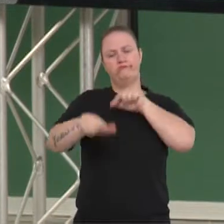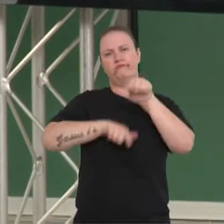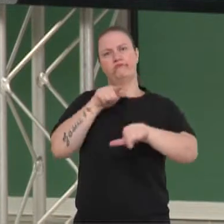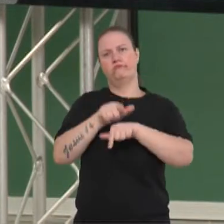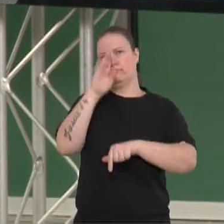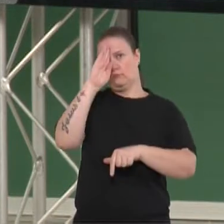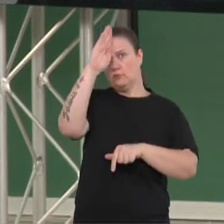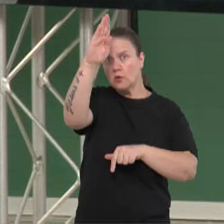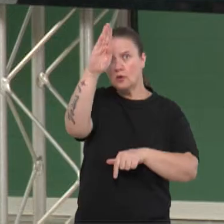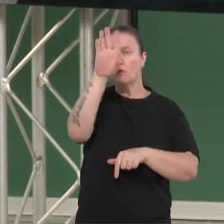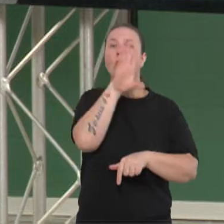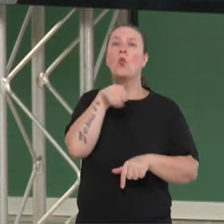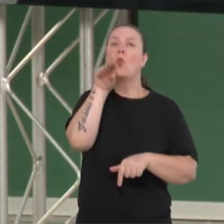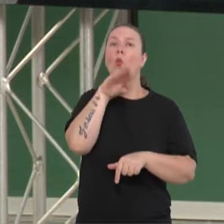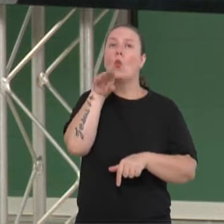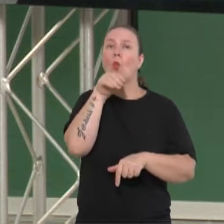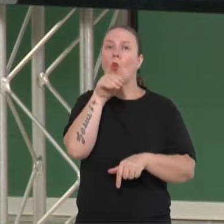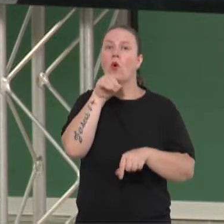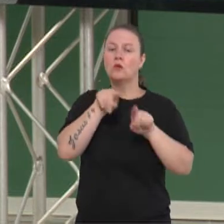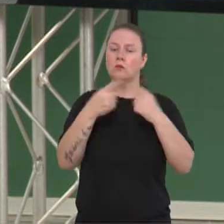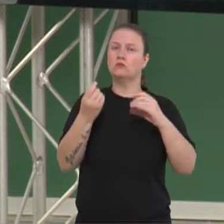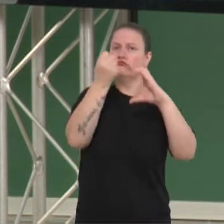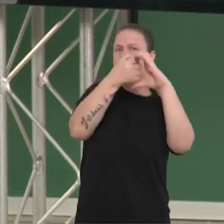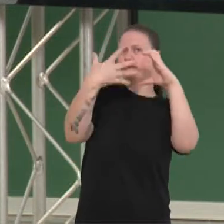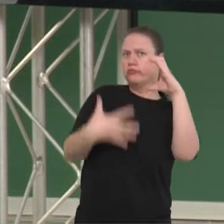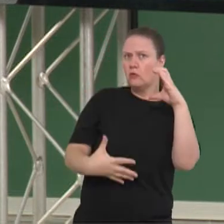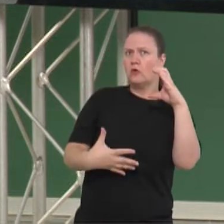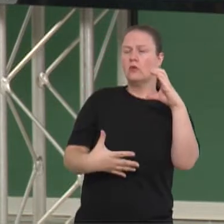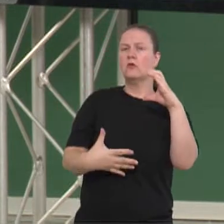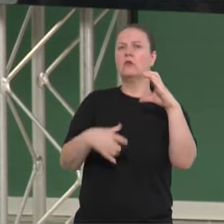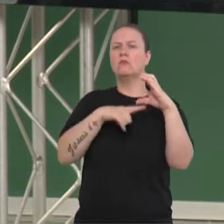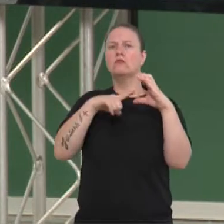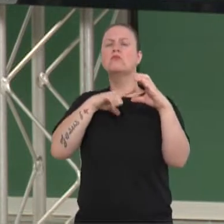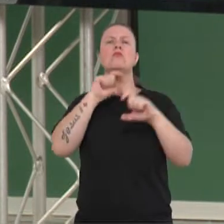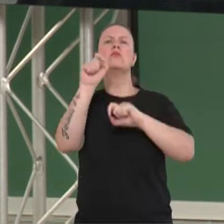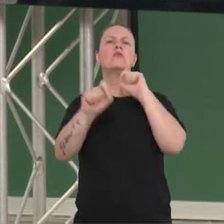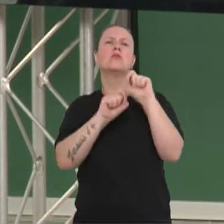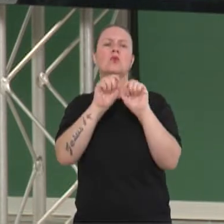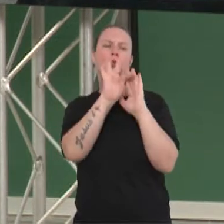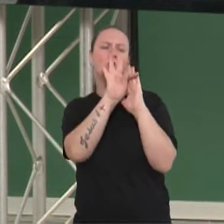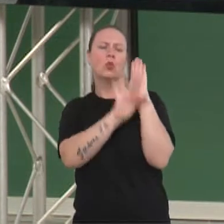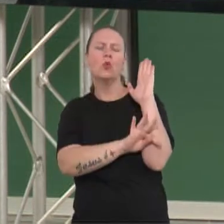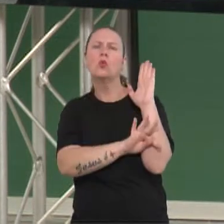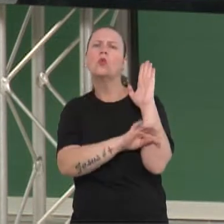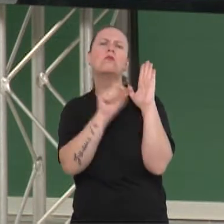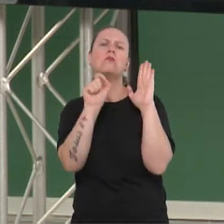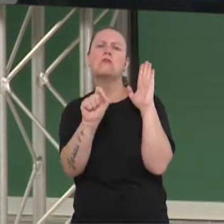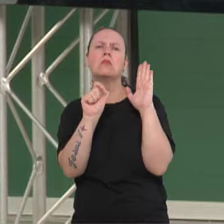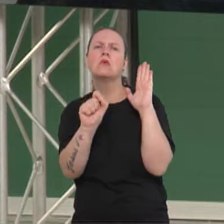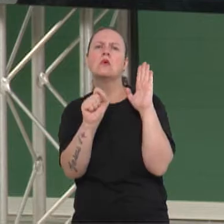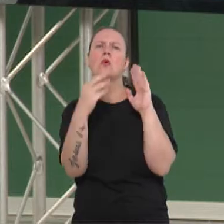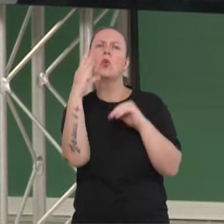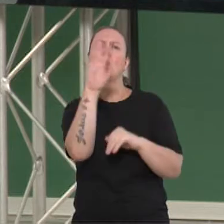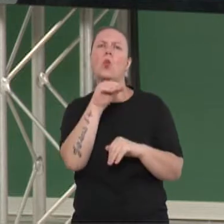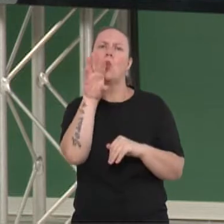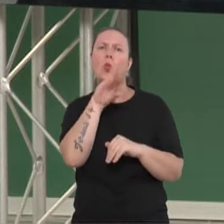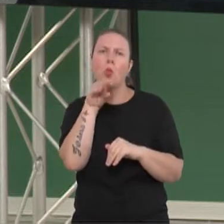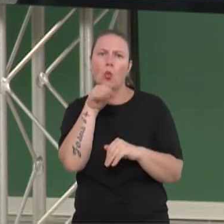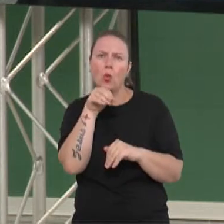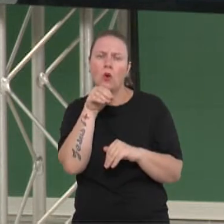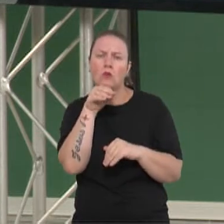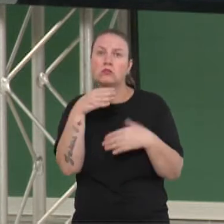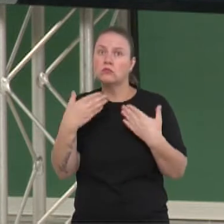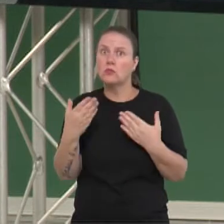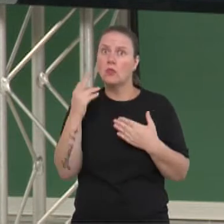com o texto oral, com essas características que estão no entorno ao texto oral. O que